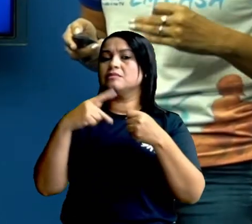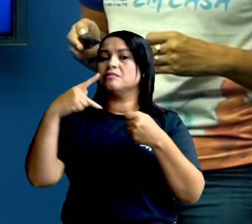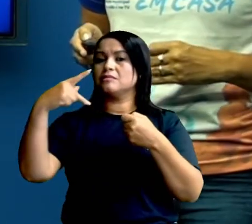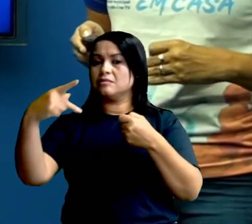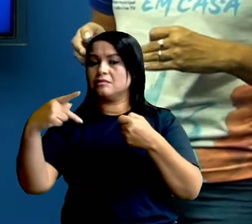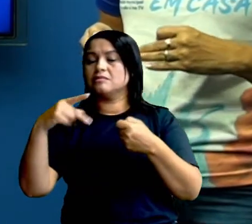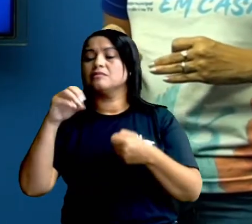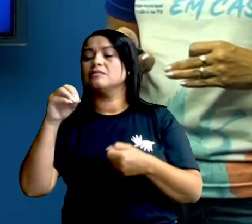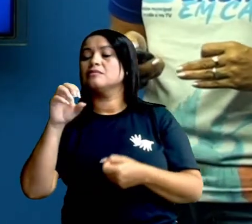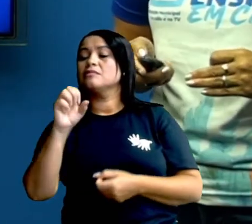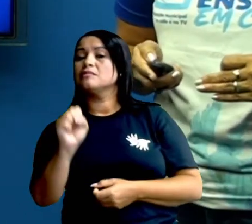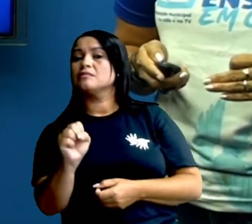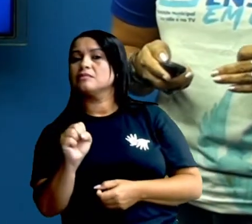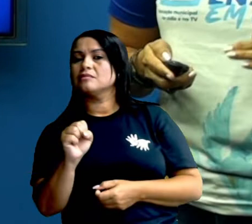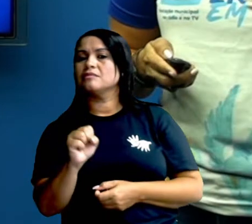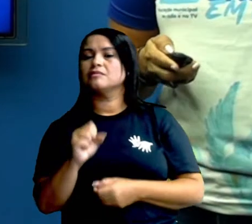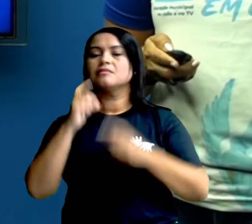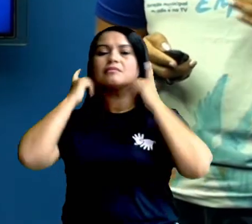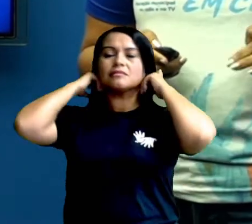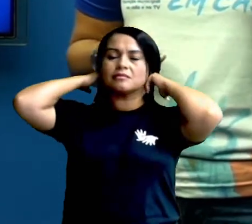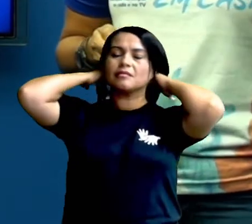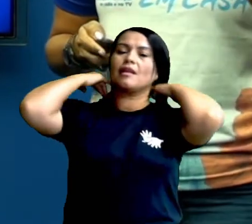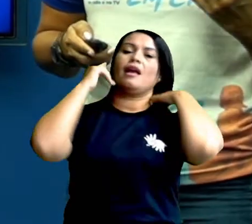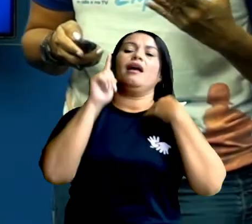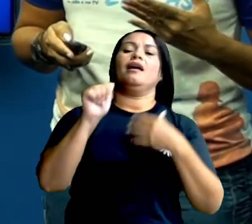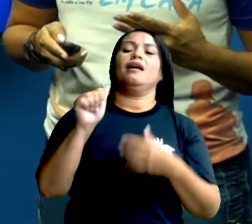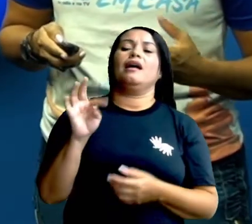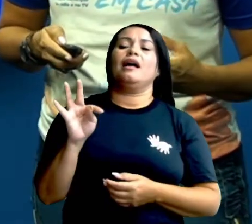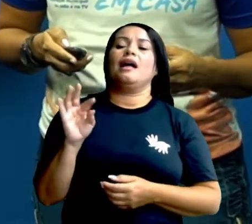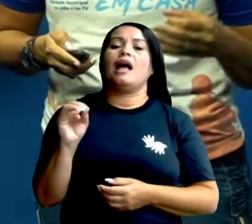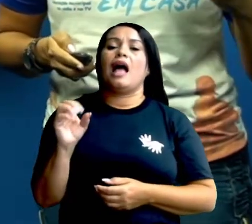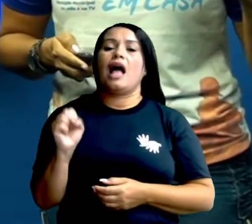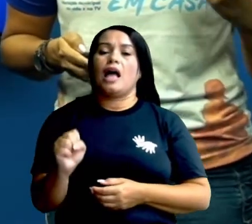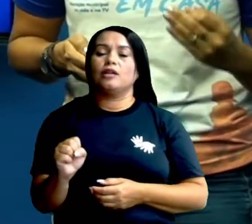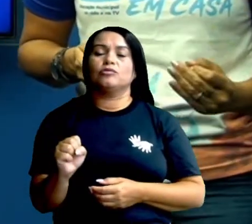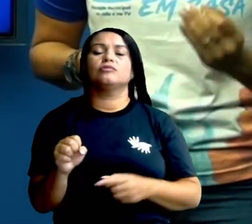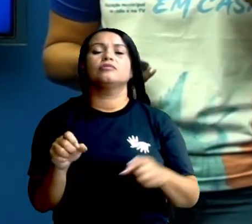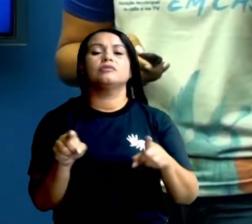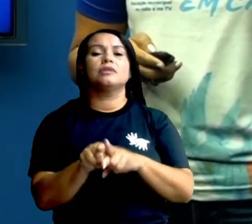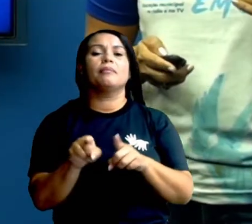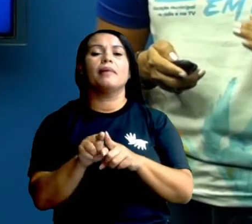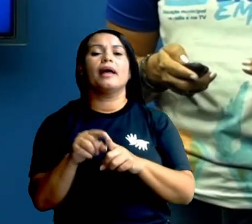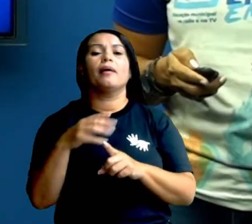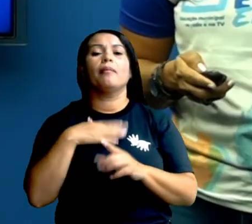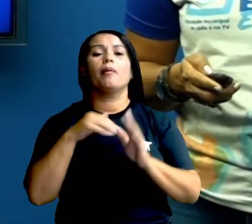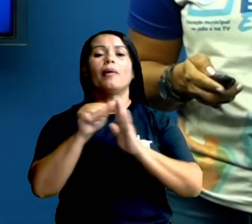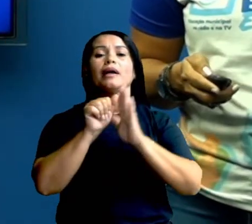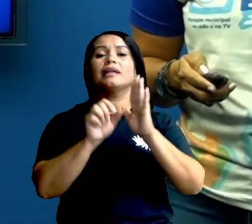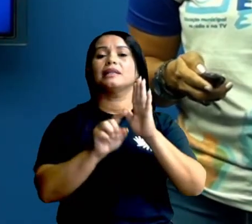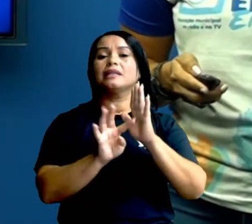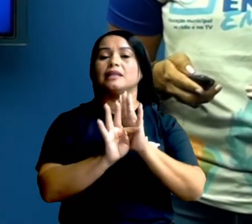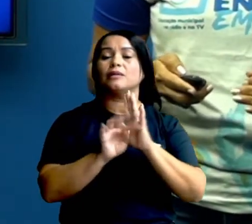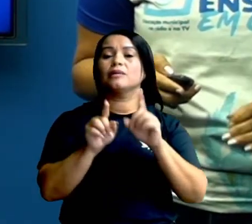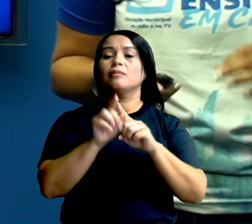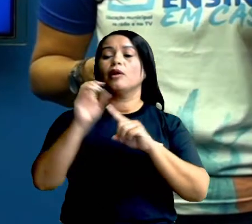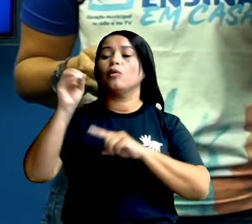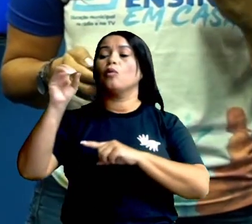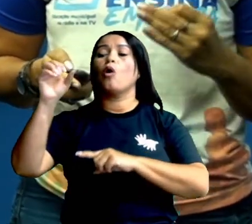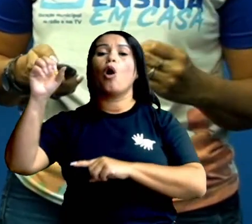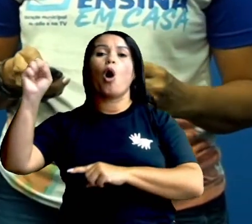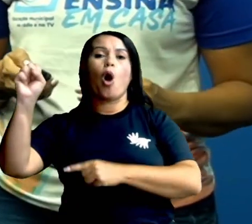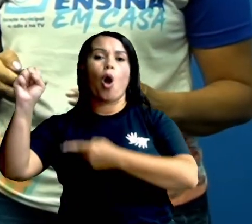plural, os ratinhos. Gatos está no plural, então meu artigo,